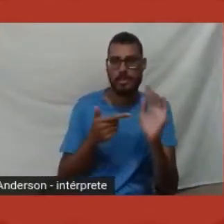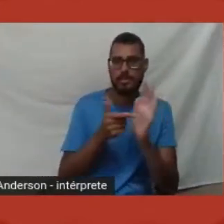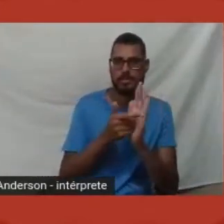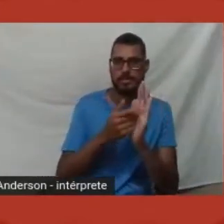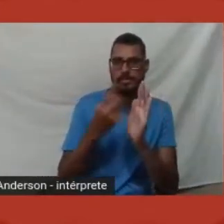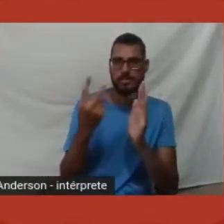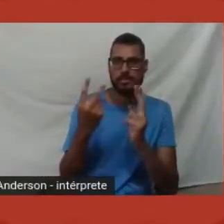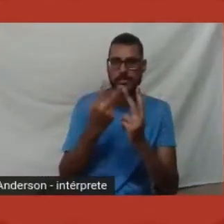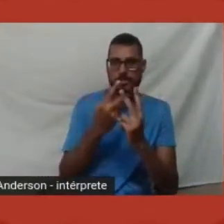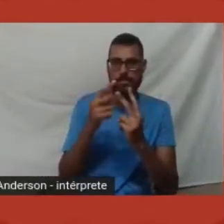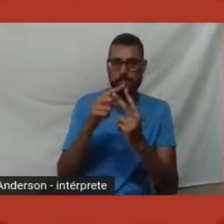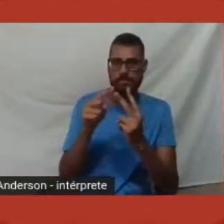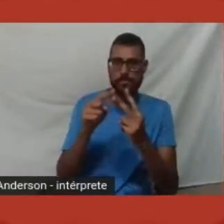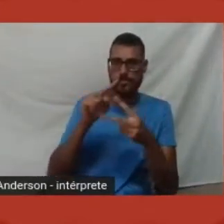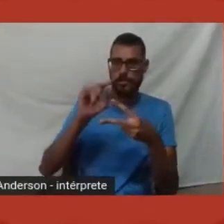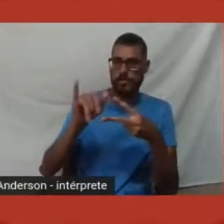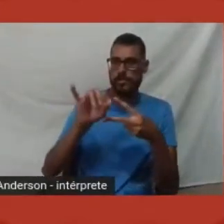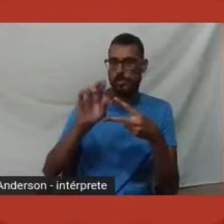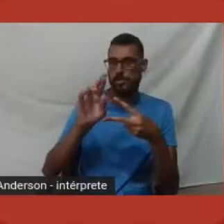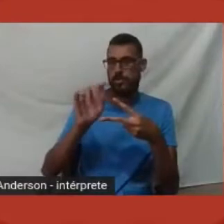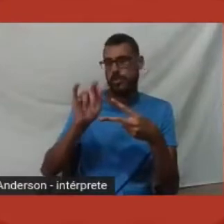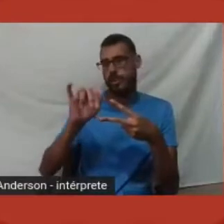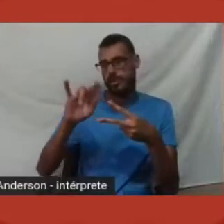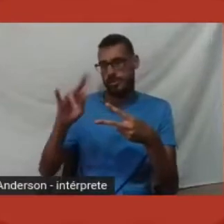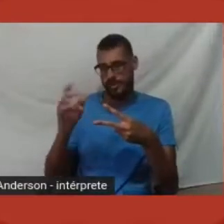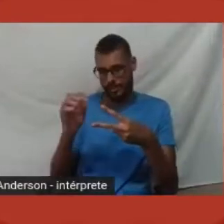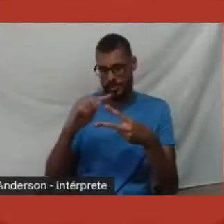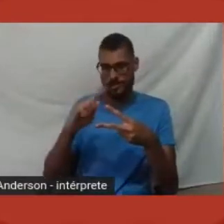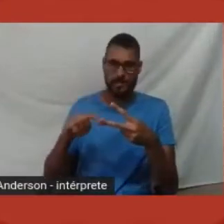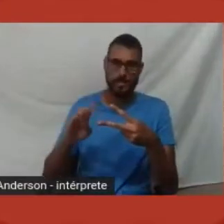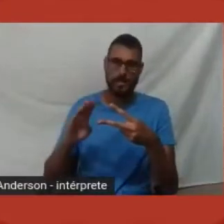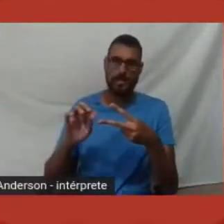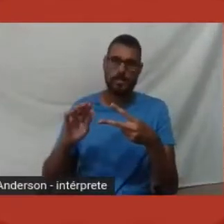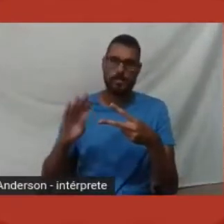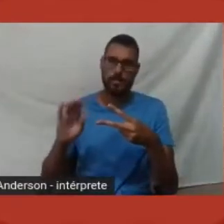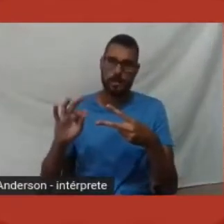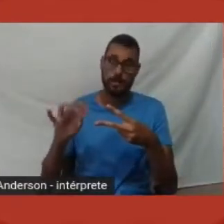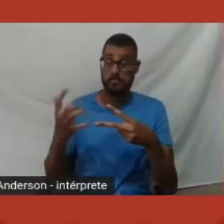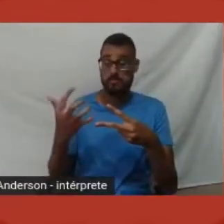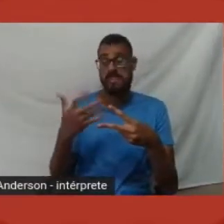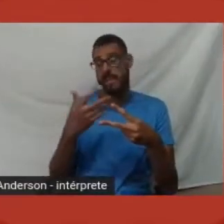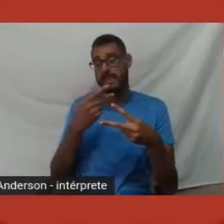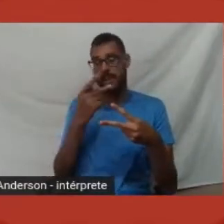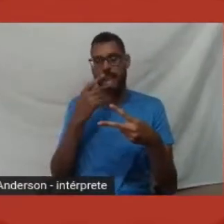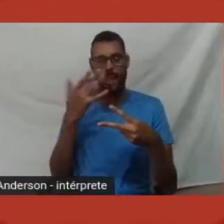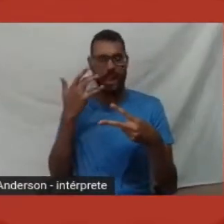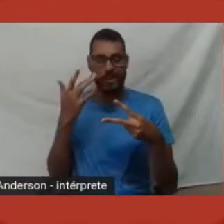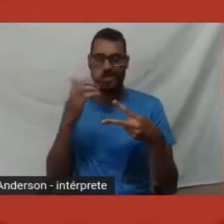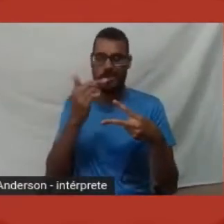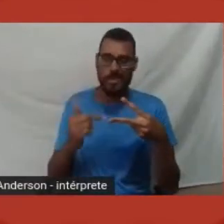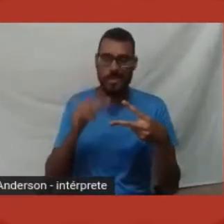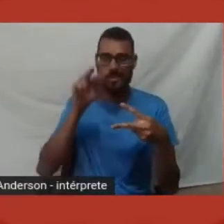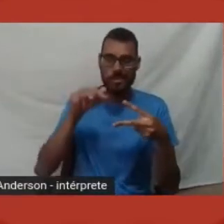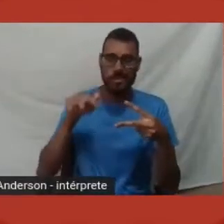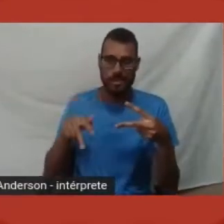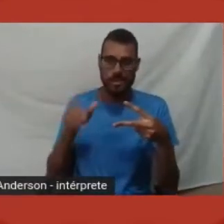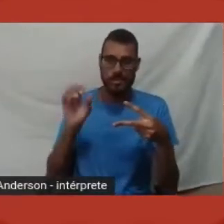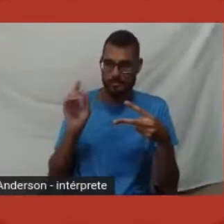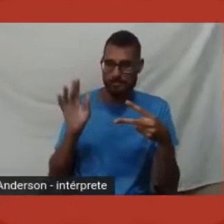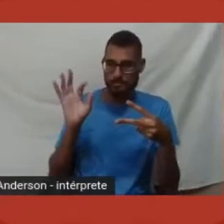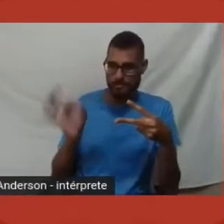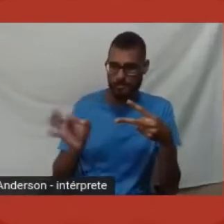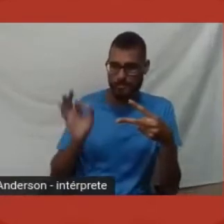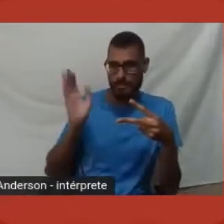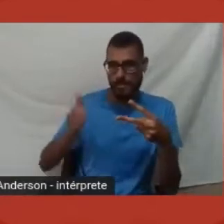Bárbara, vocês, quem se sentir à vontade para assumir o papel da Bárbara, do Jorginho e ler, aí vocês já começam a ter